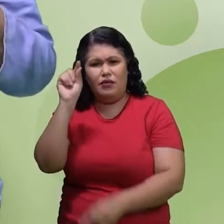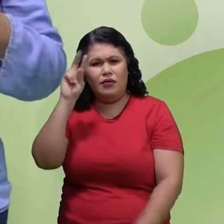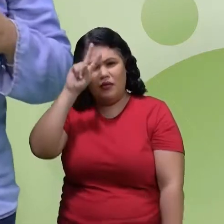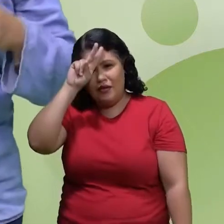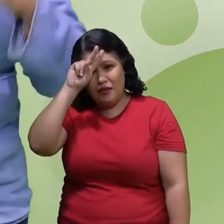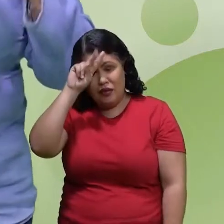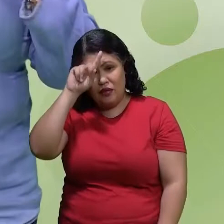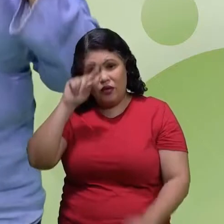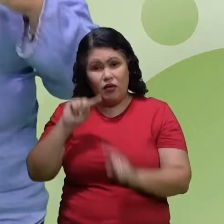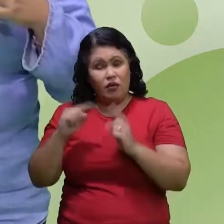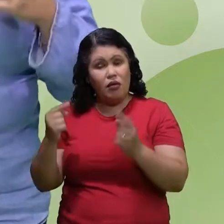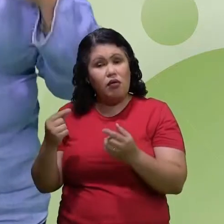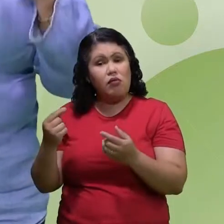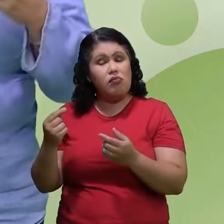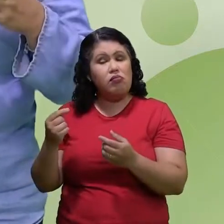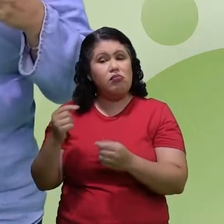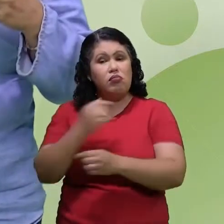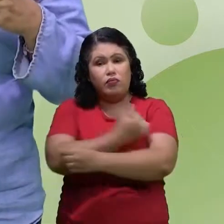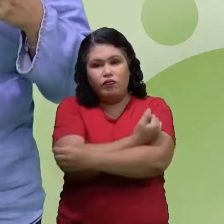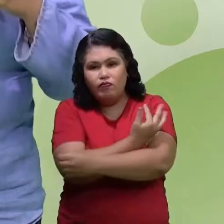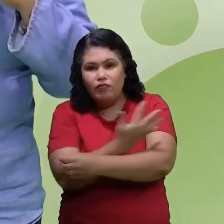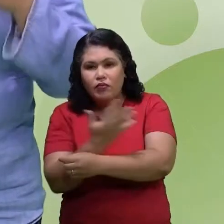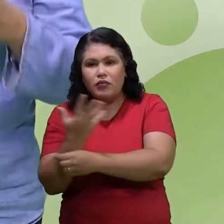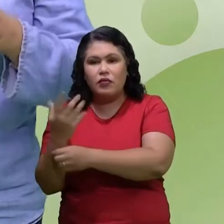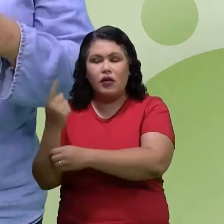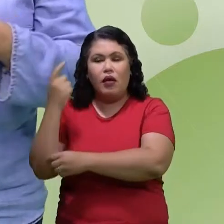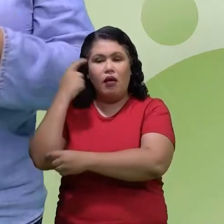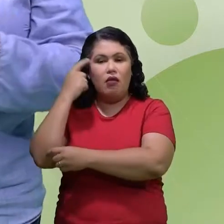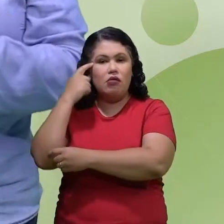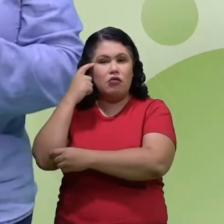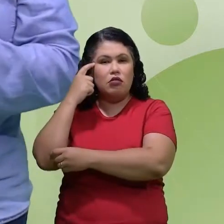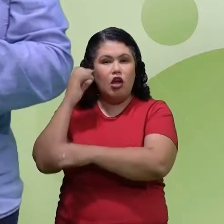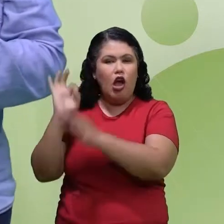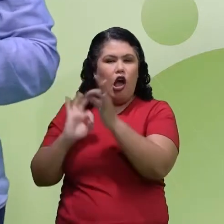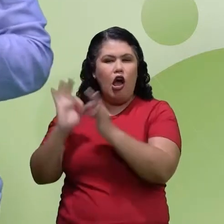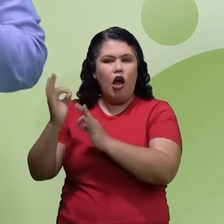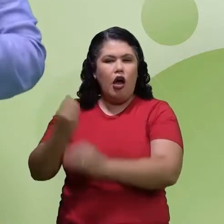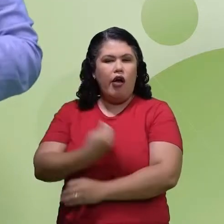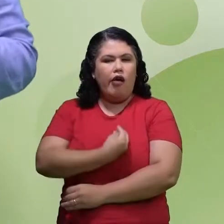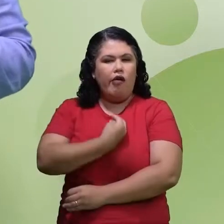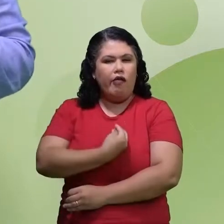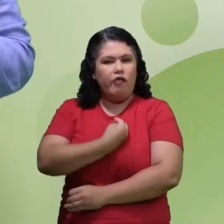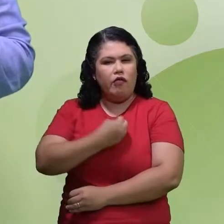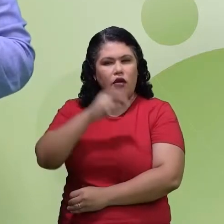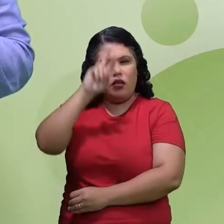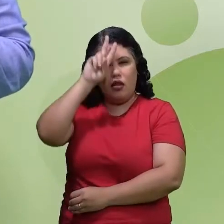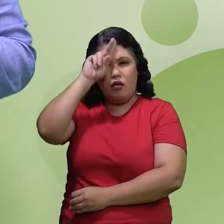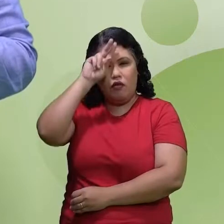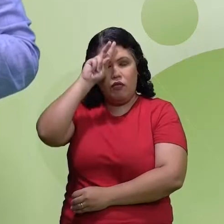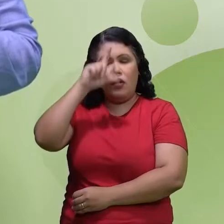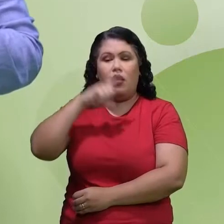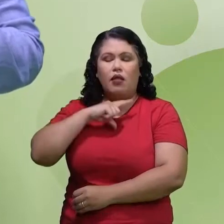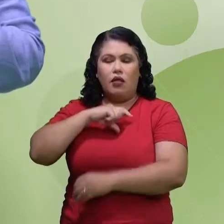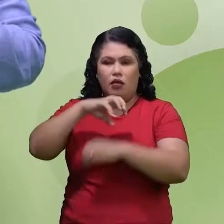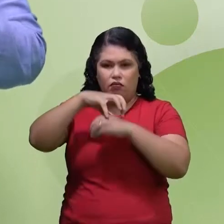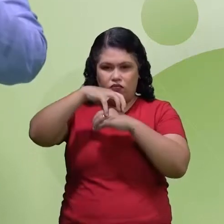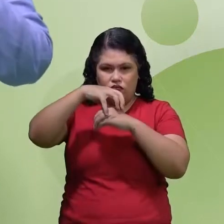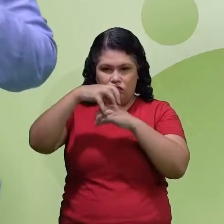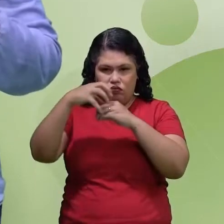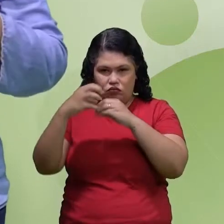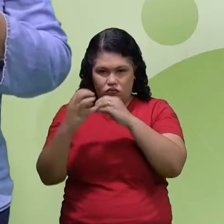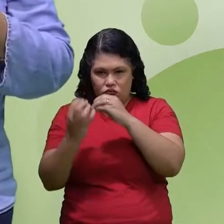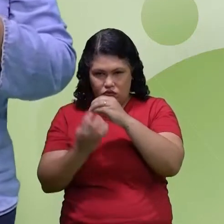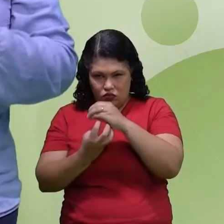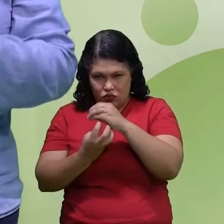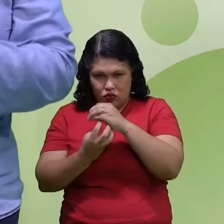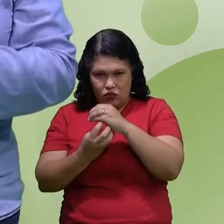natureza pensou e deu para ela o quê? Uma situação de que ela tem um revestimento, né? Tem